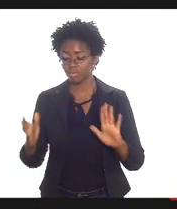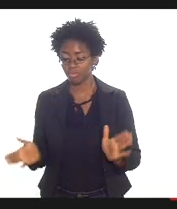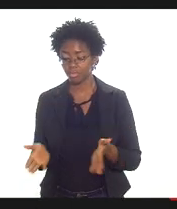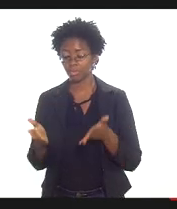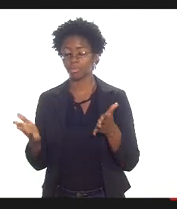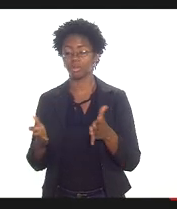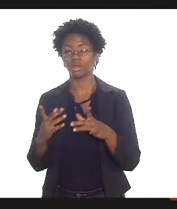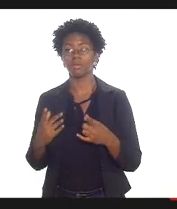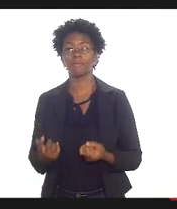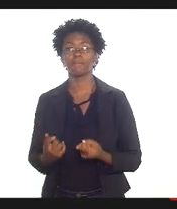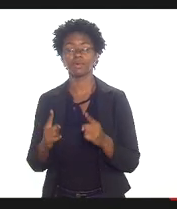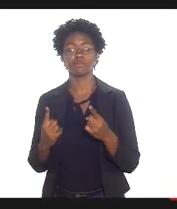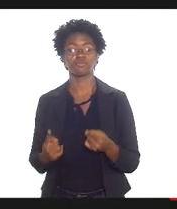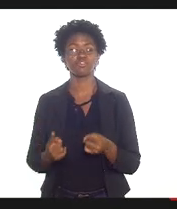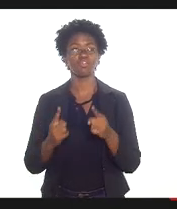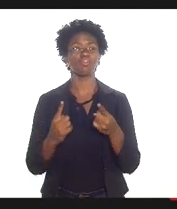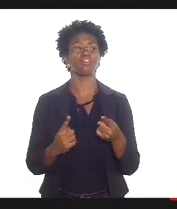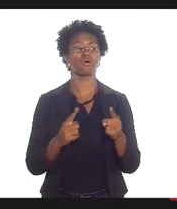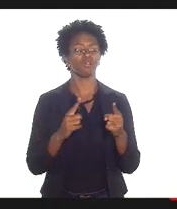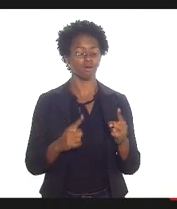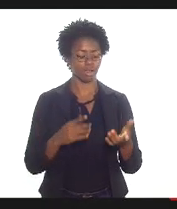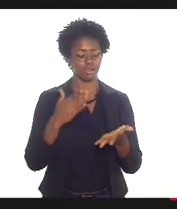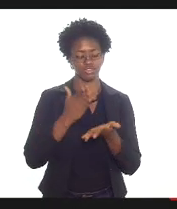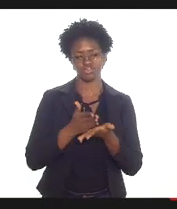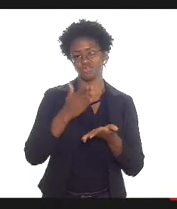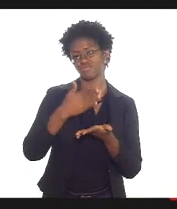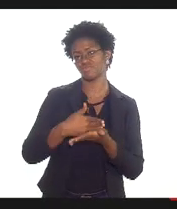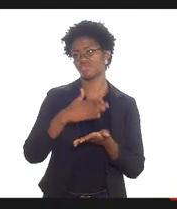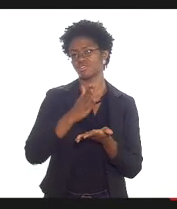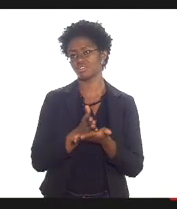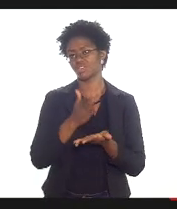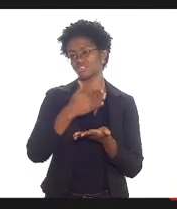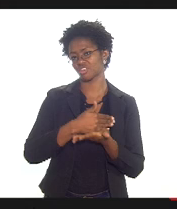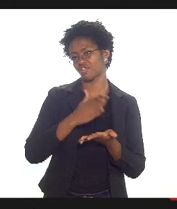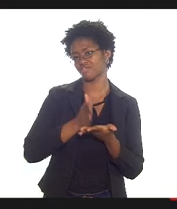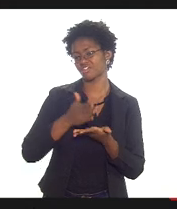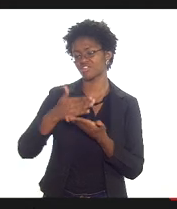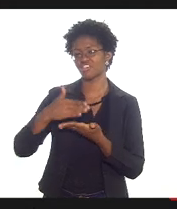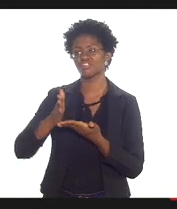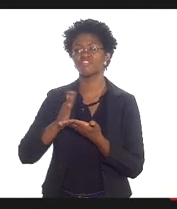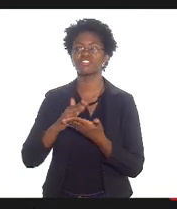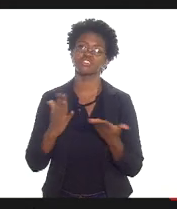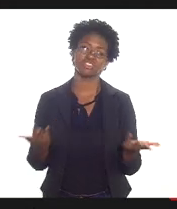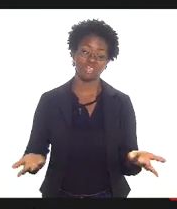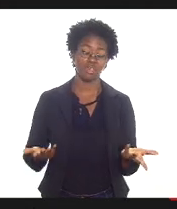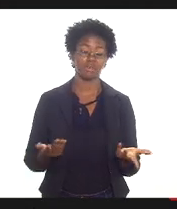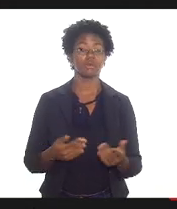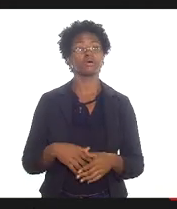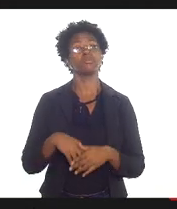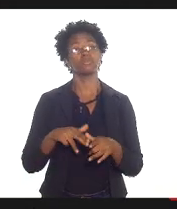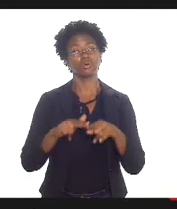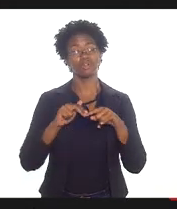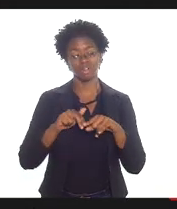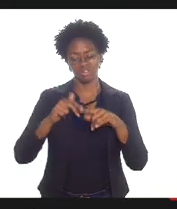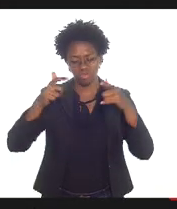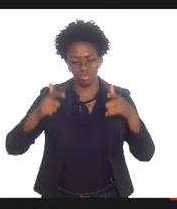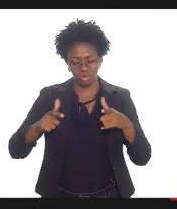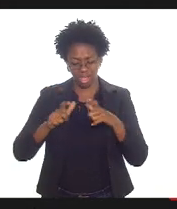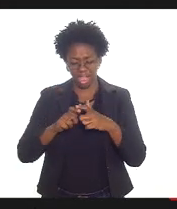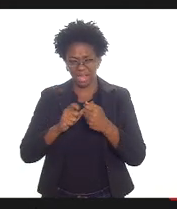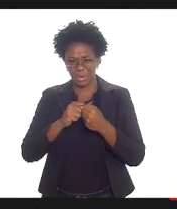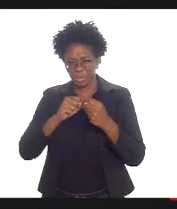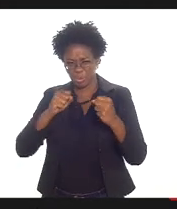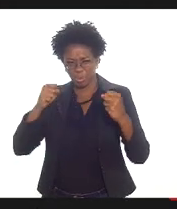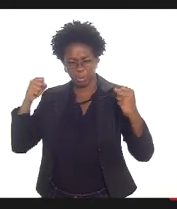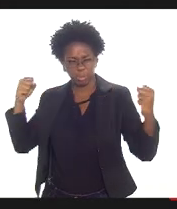a divisão do campo em diversos outros. Tá certo? Então, um campo grande, por exemplo,